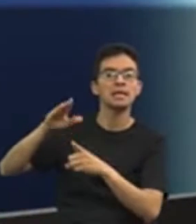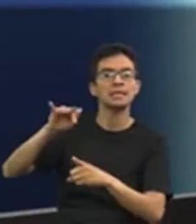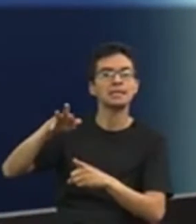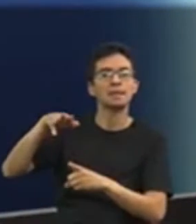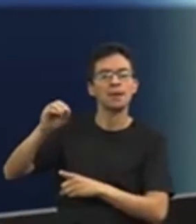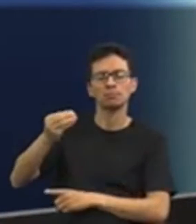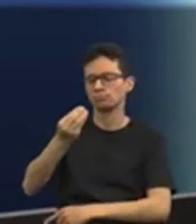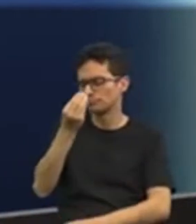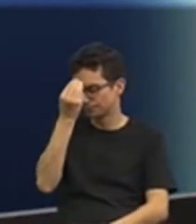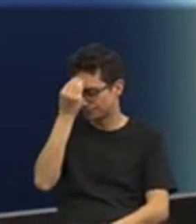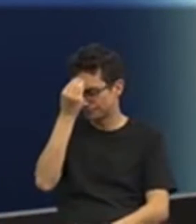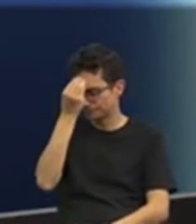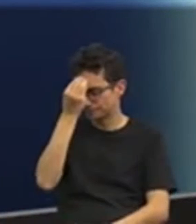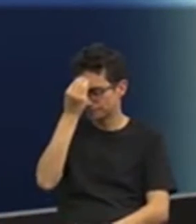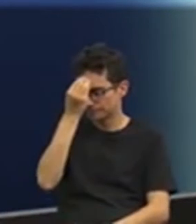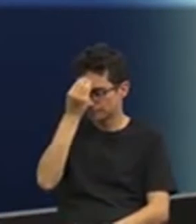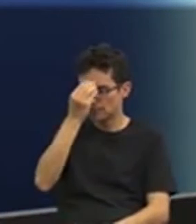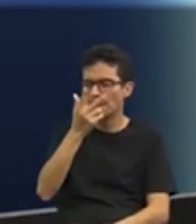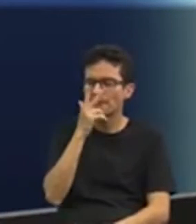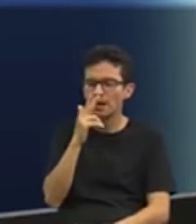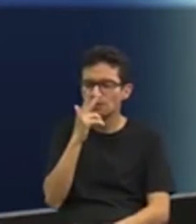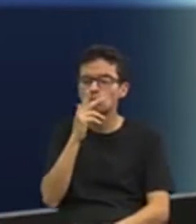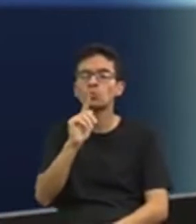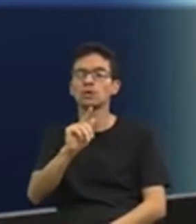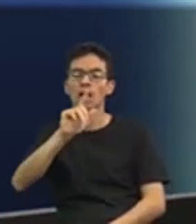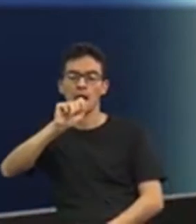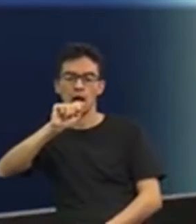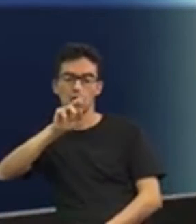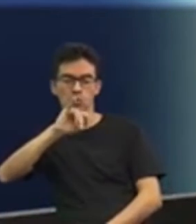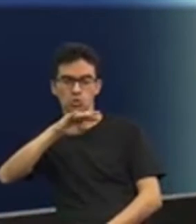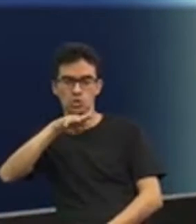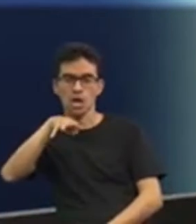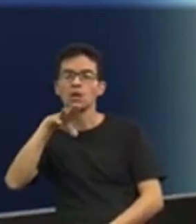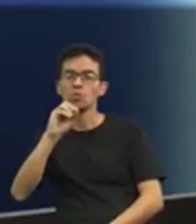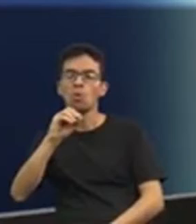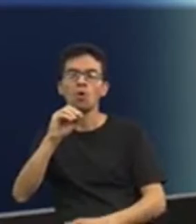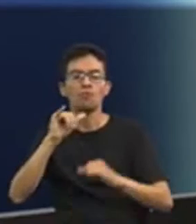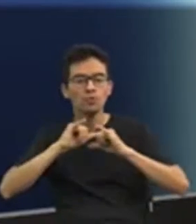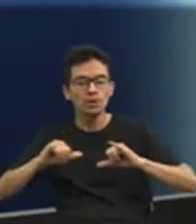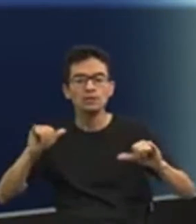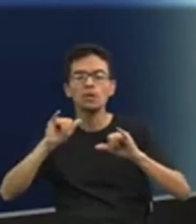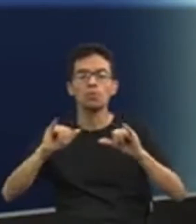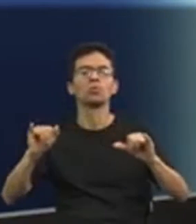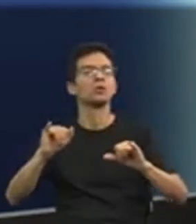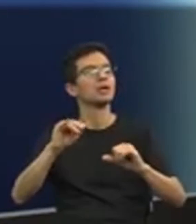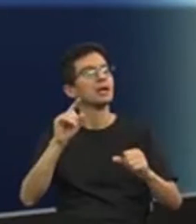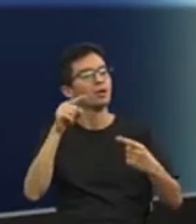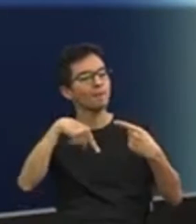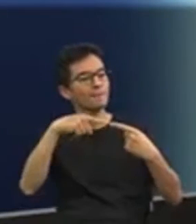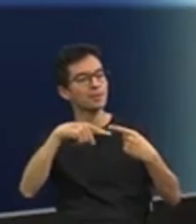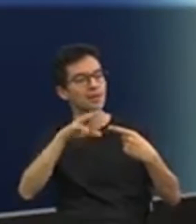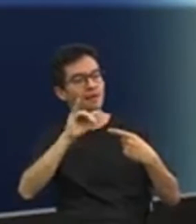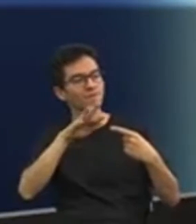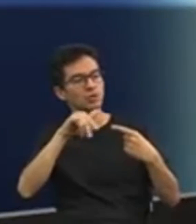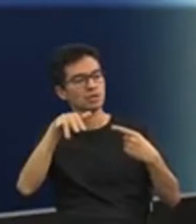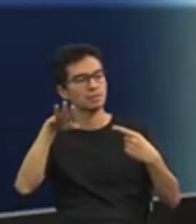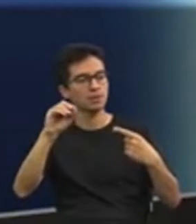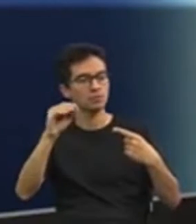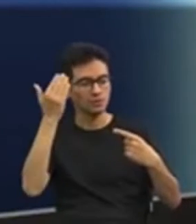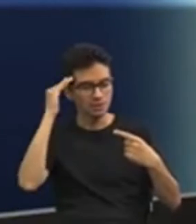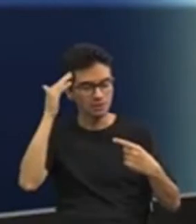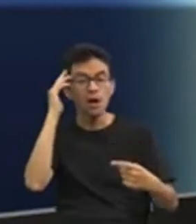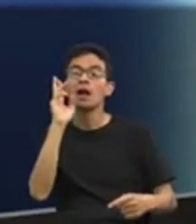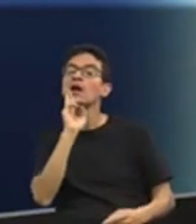entretenimento Ok Ele tá aglutinando informação e entretenimento de infotenimento certo